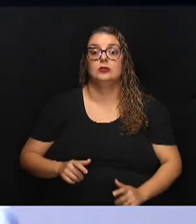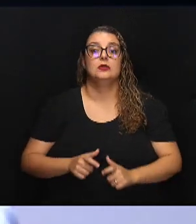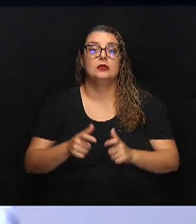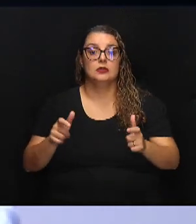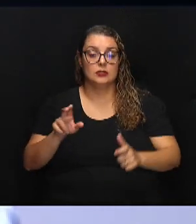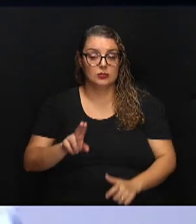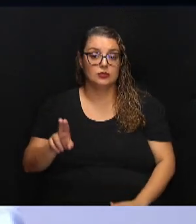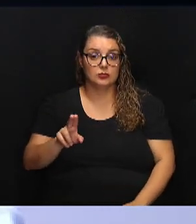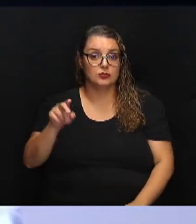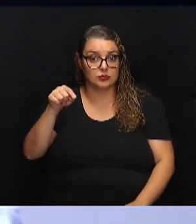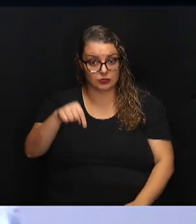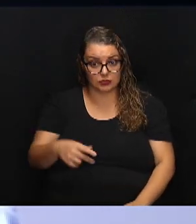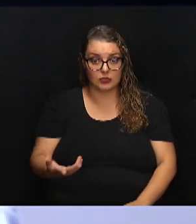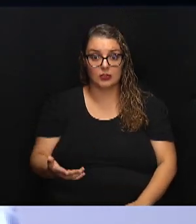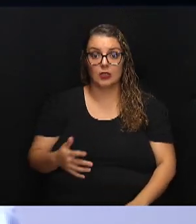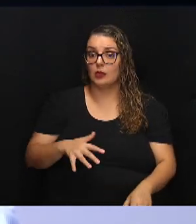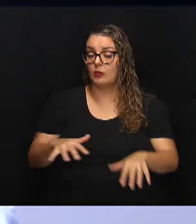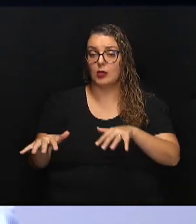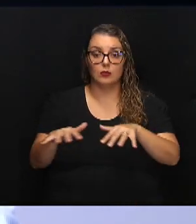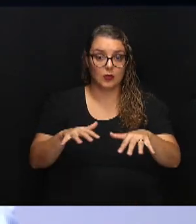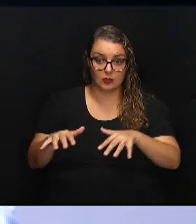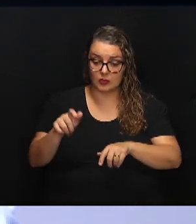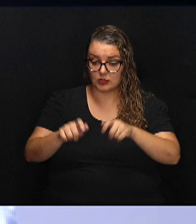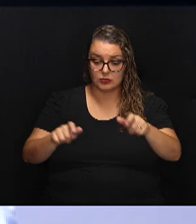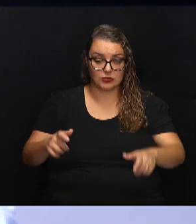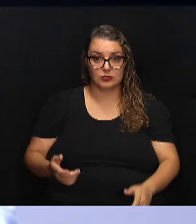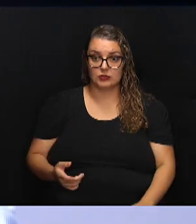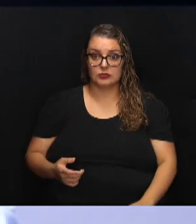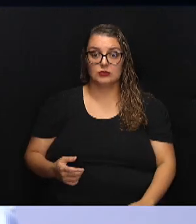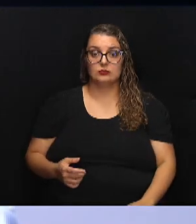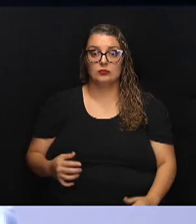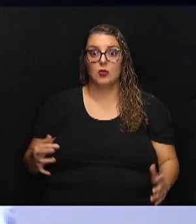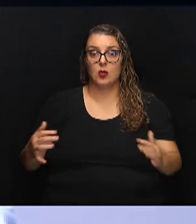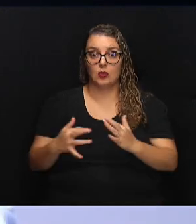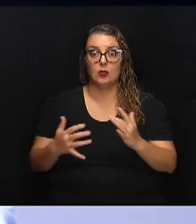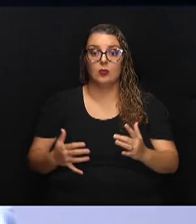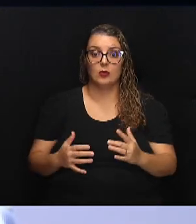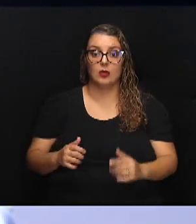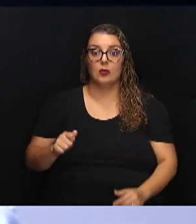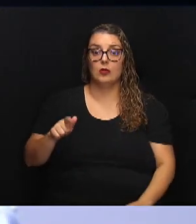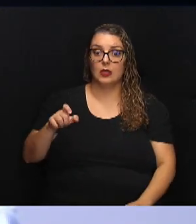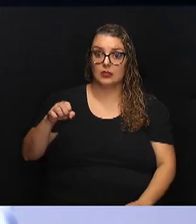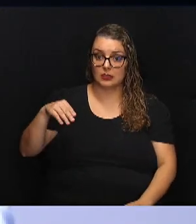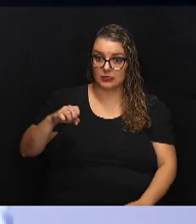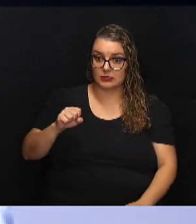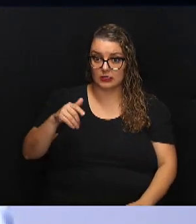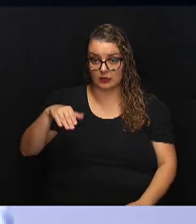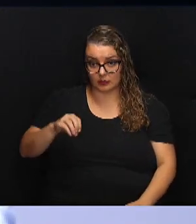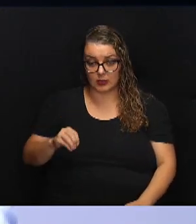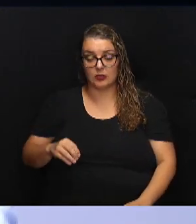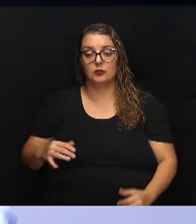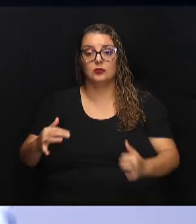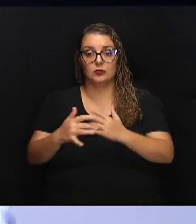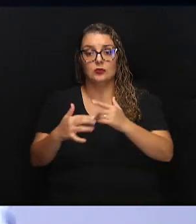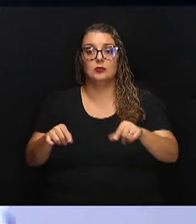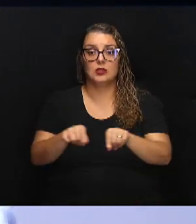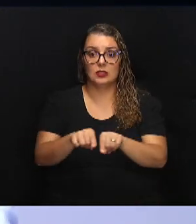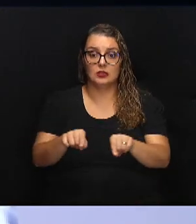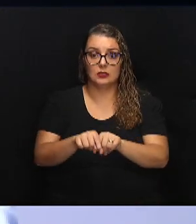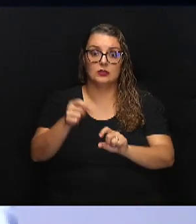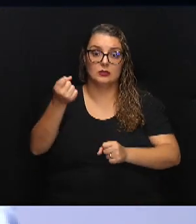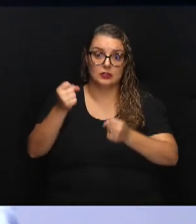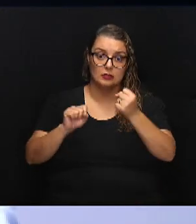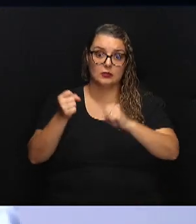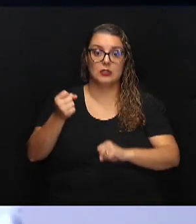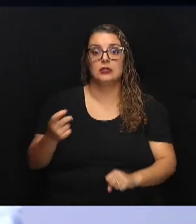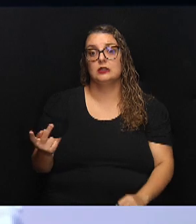usos ali, há uma movimentação de pessoas intensa na região, há um adensamento urbano e um adensamento também industrial